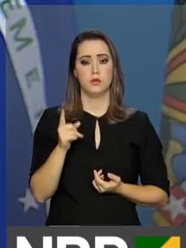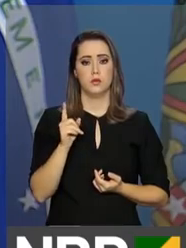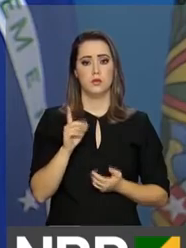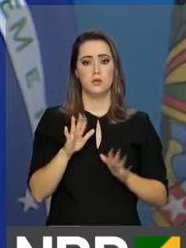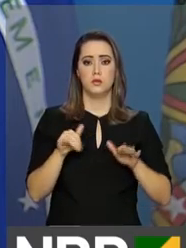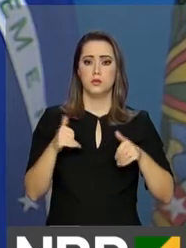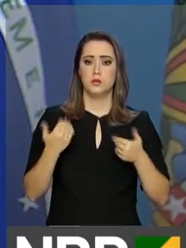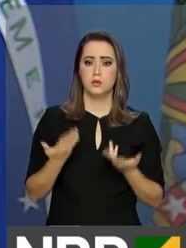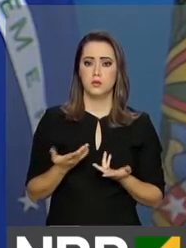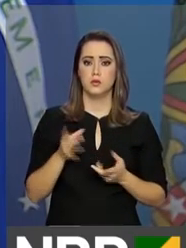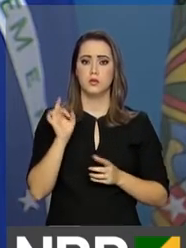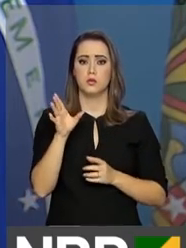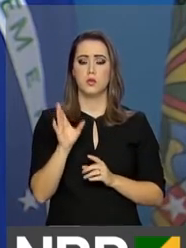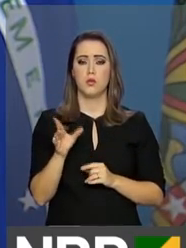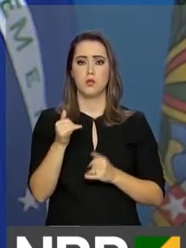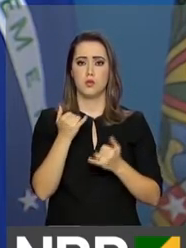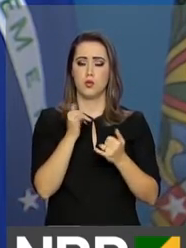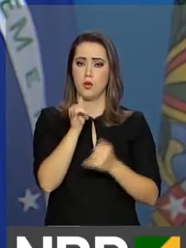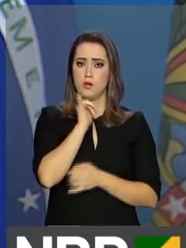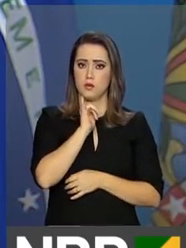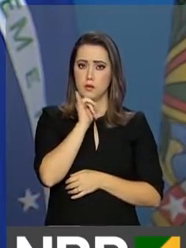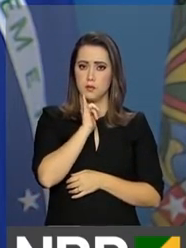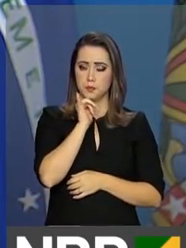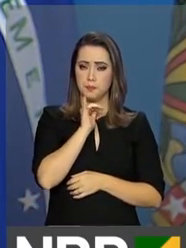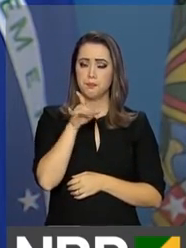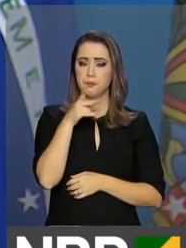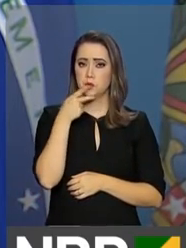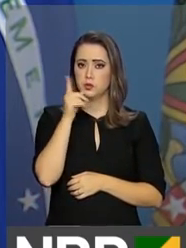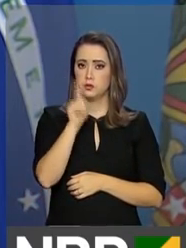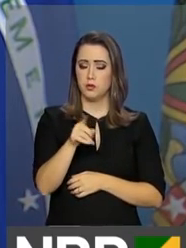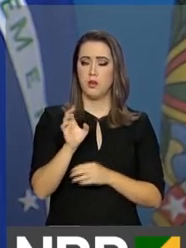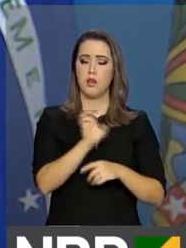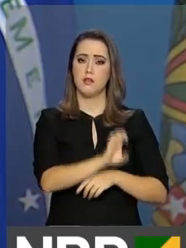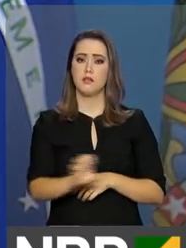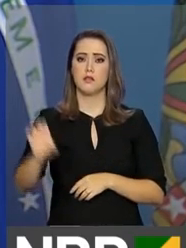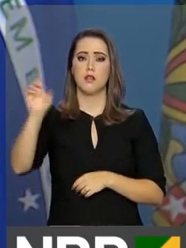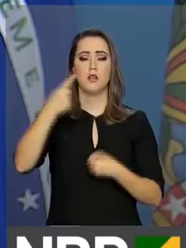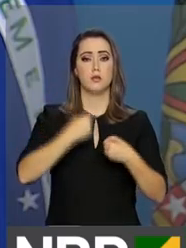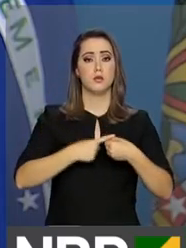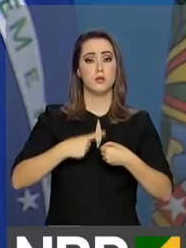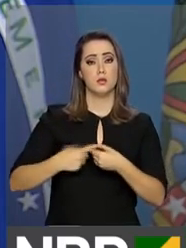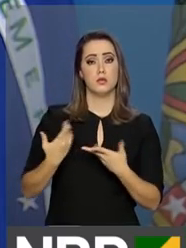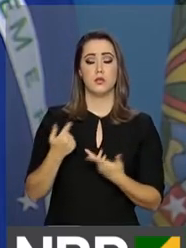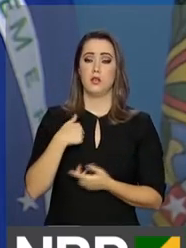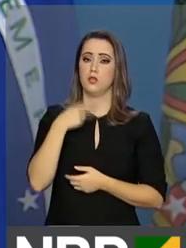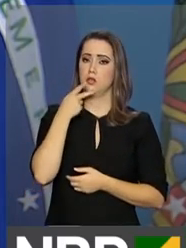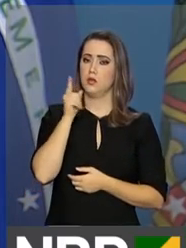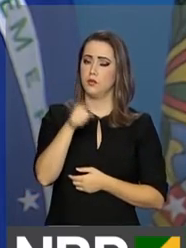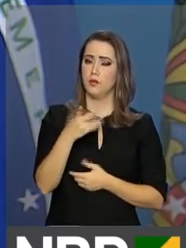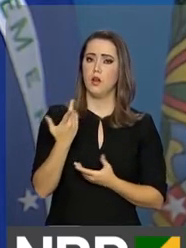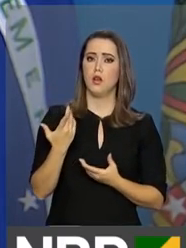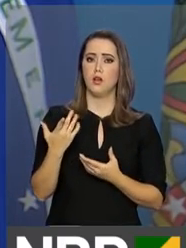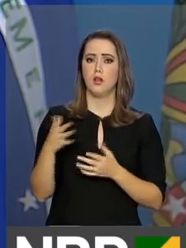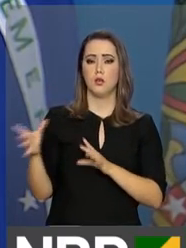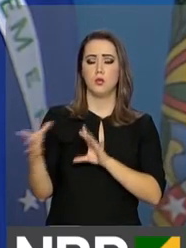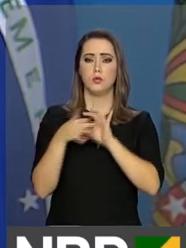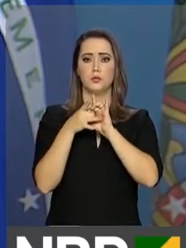Para ficar apenas em alguns exemplos, né, para mencionar estados, municípios, eu menciono a